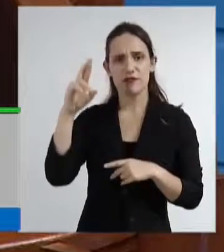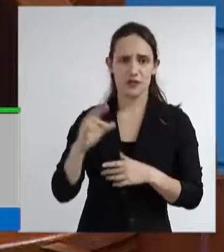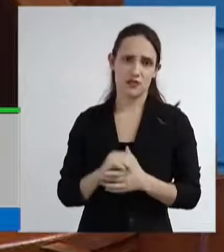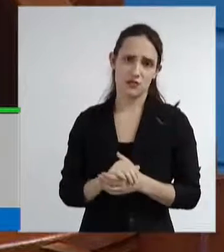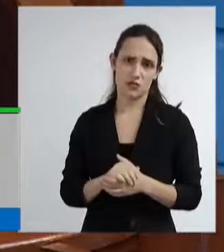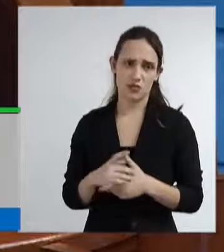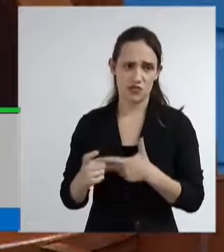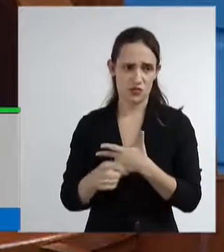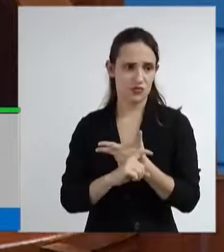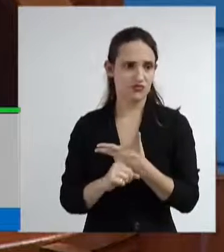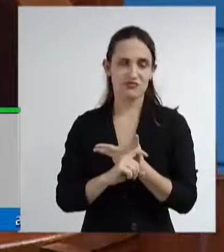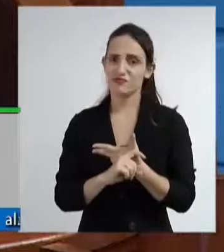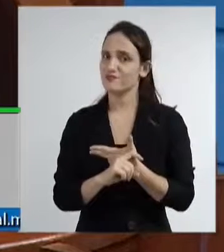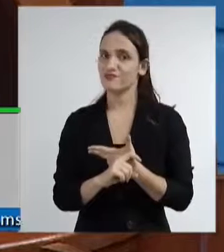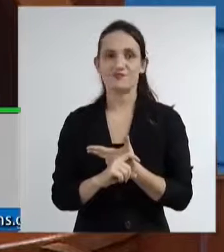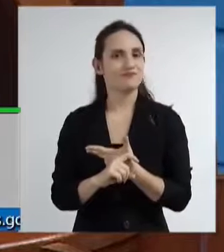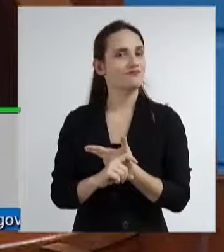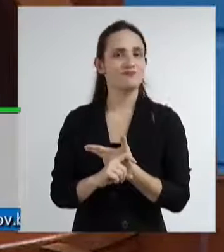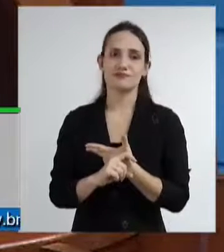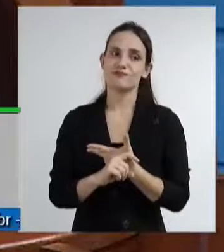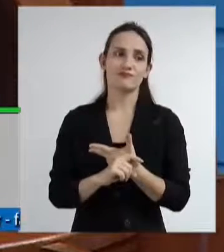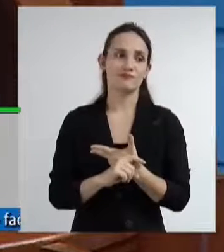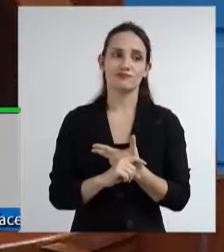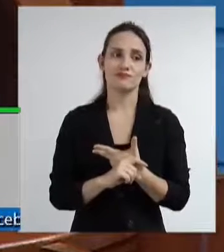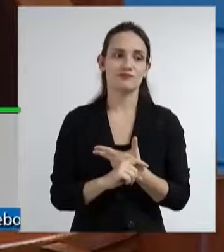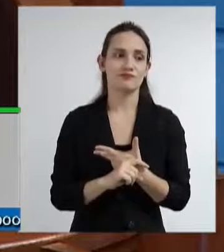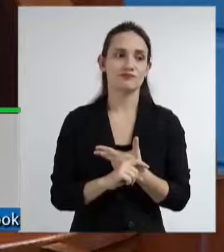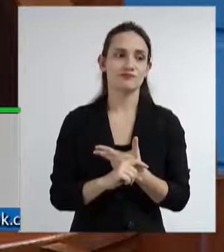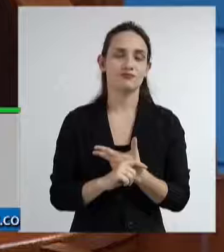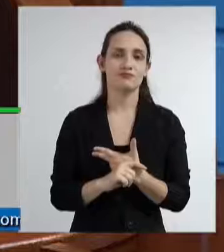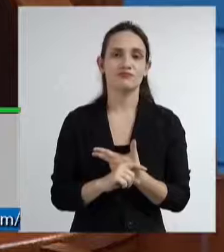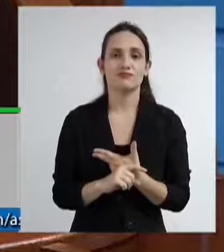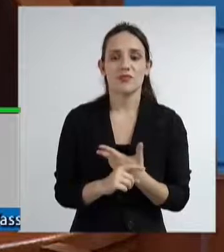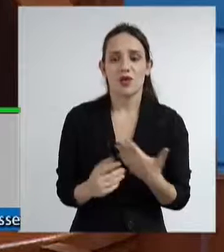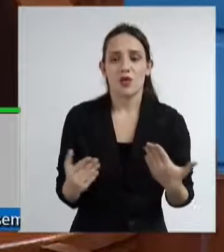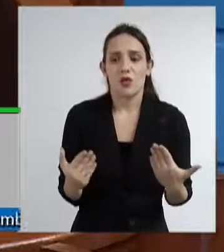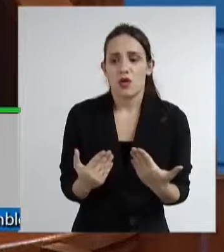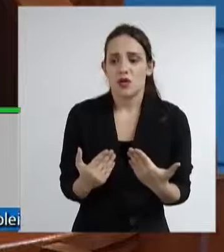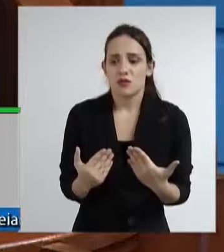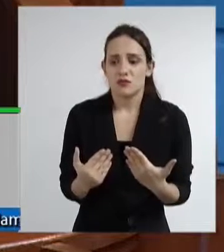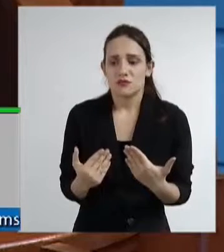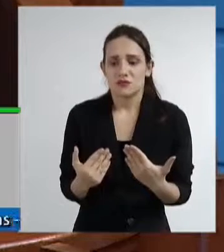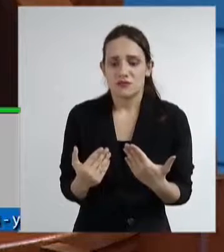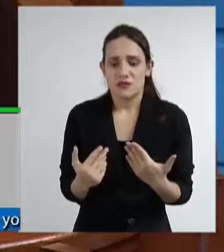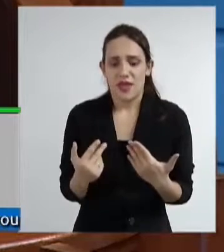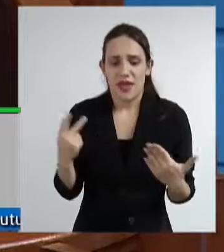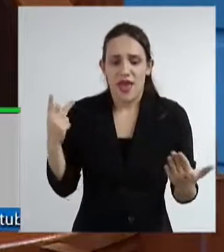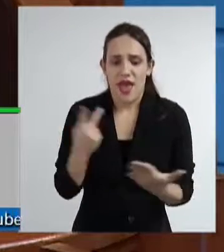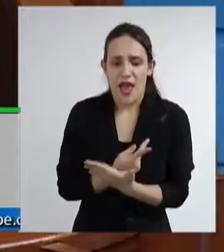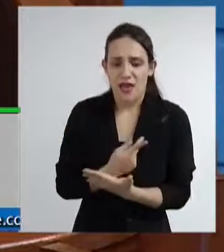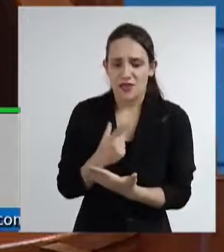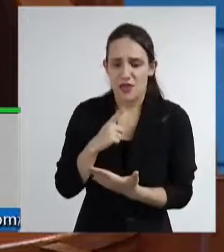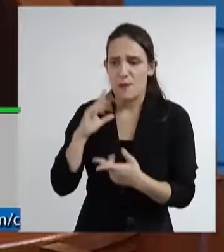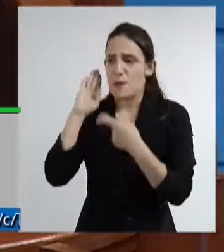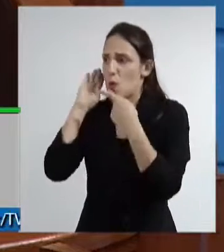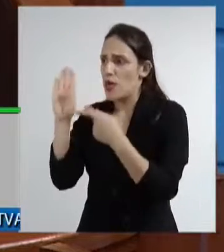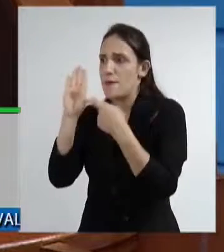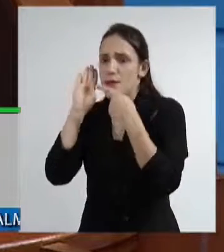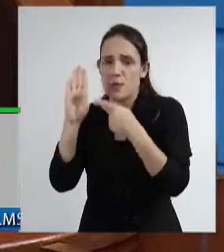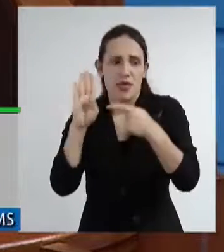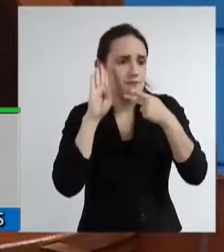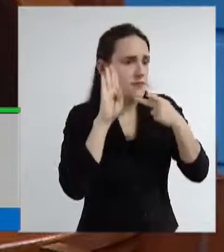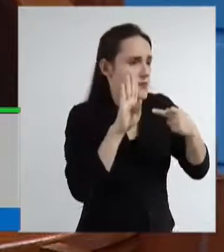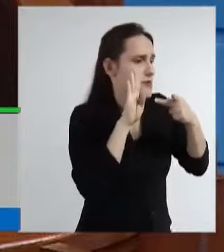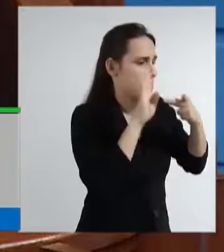gestoras acabaram entrando de mãos atadas, porque na campanha política se